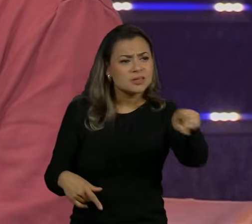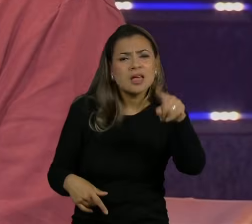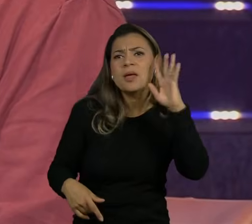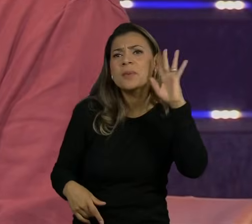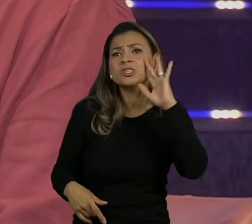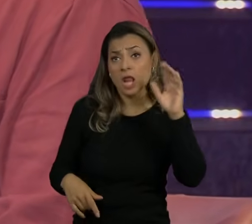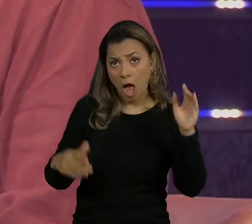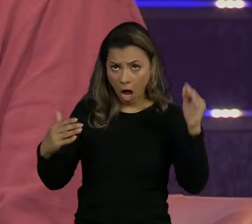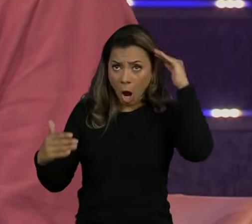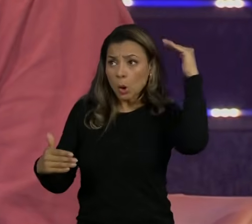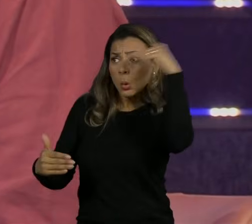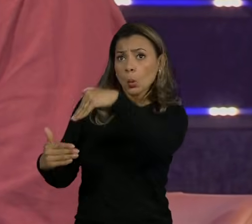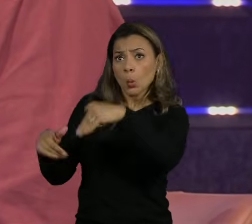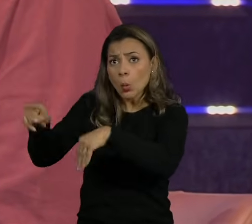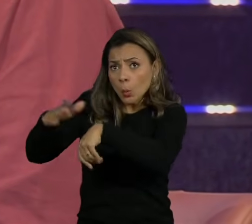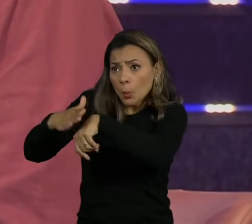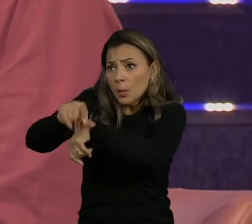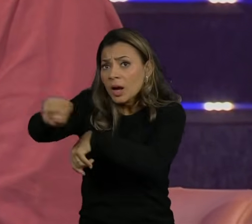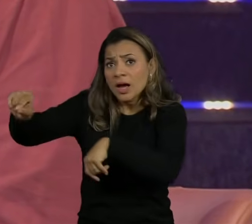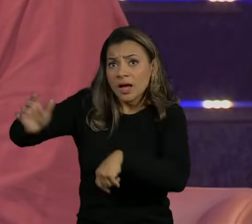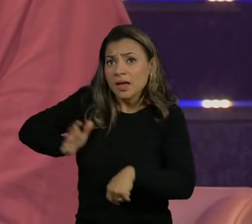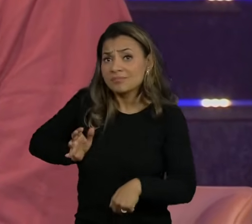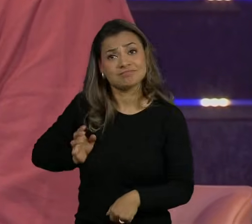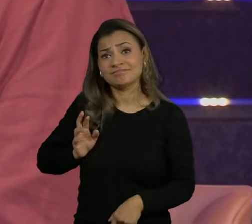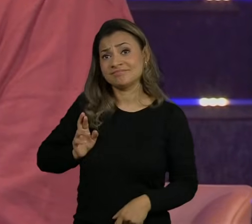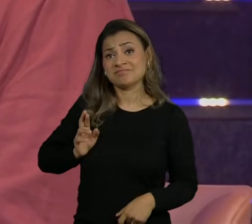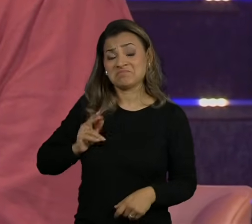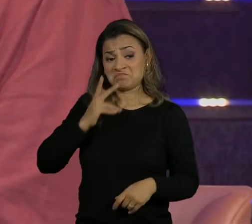culpado, percebe? Aí você vai culpar o próprio povo,